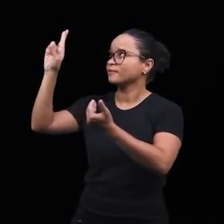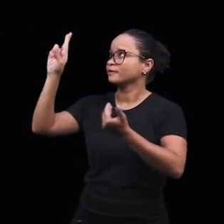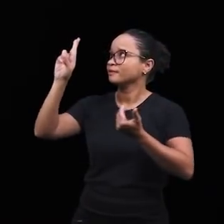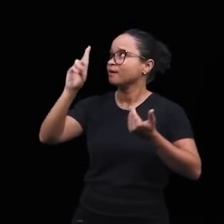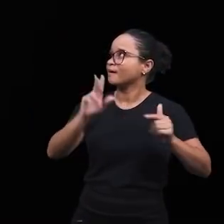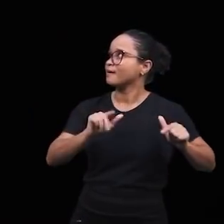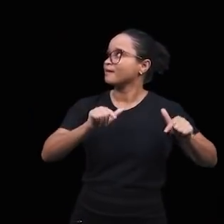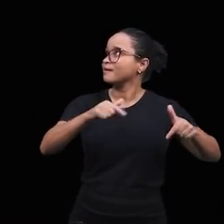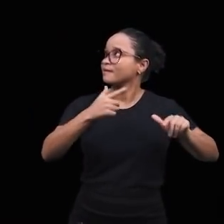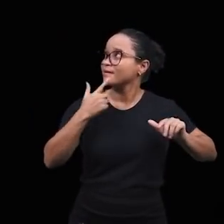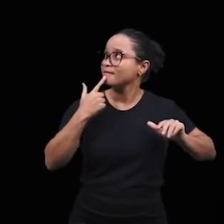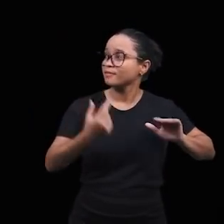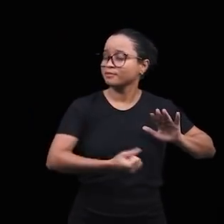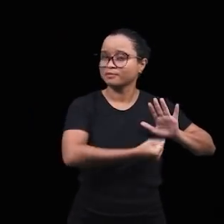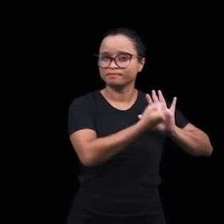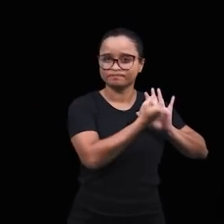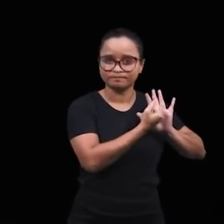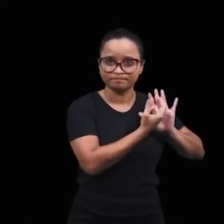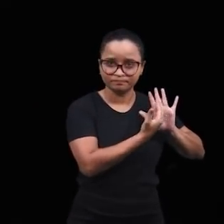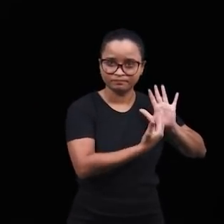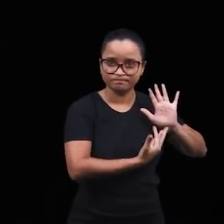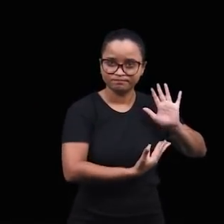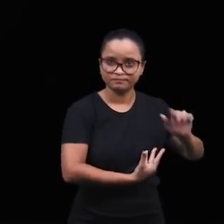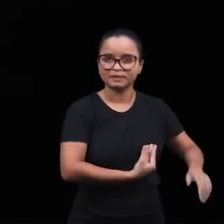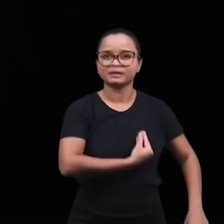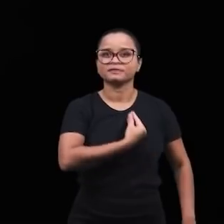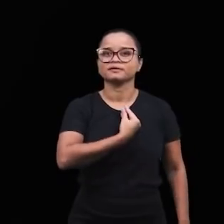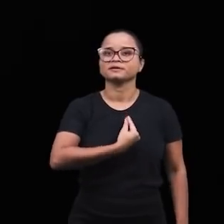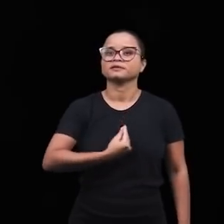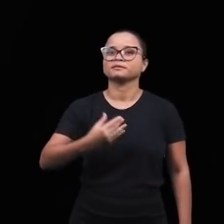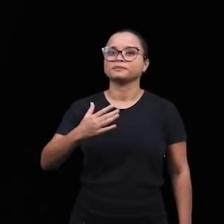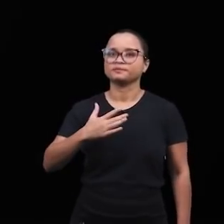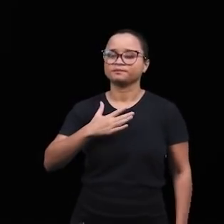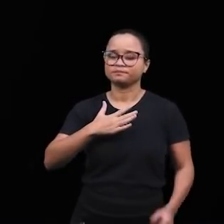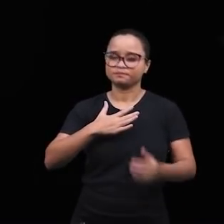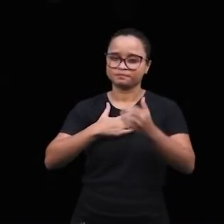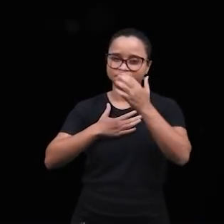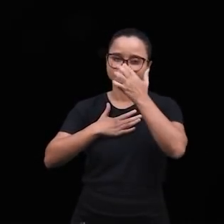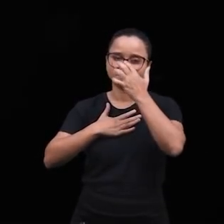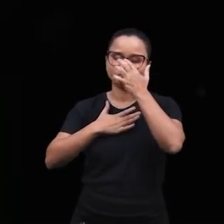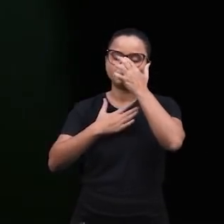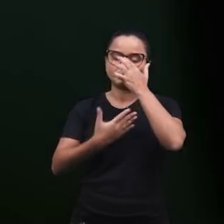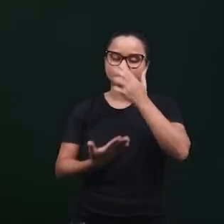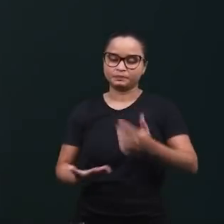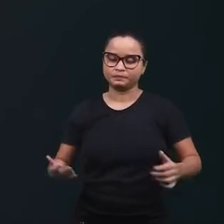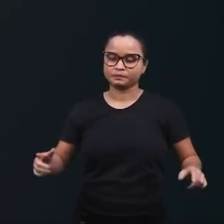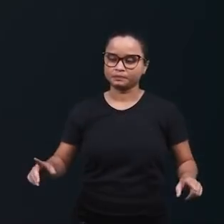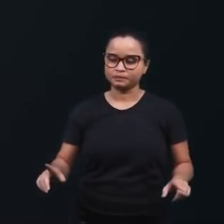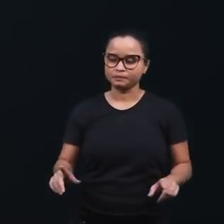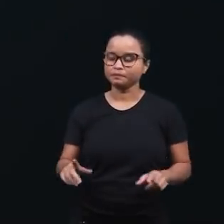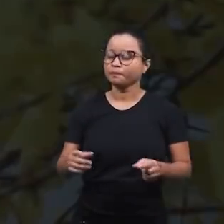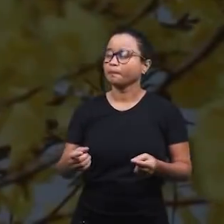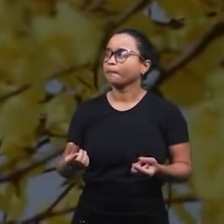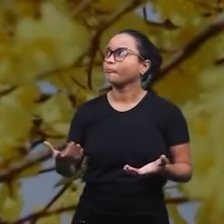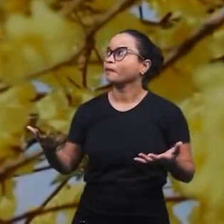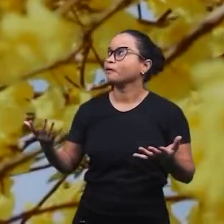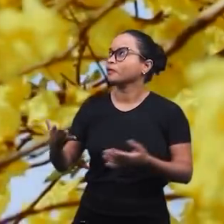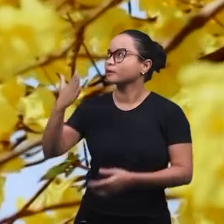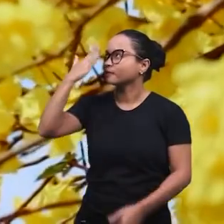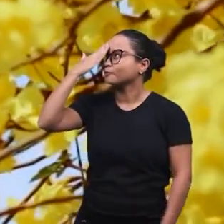Derrama do teu sangue sobre mim, ó Senhor.